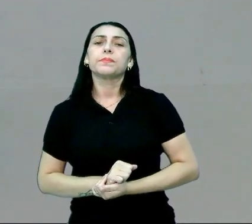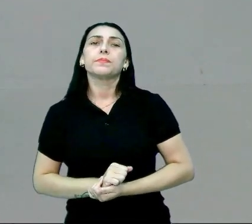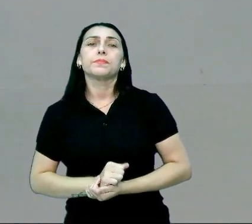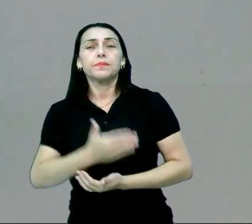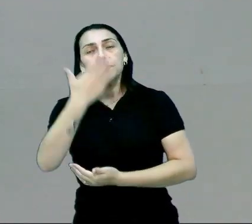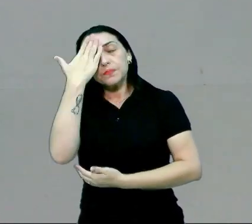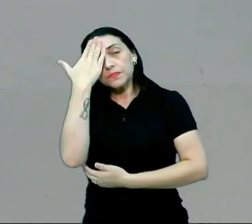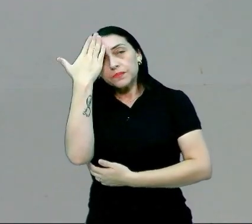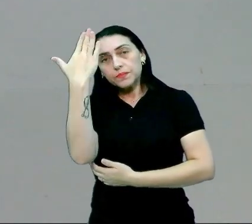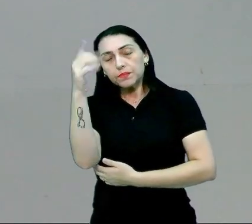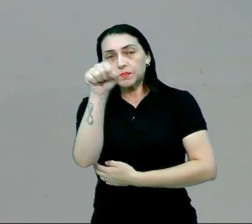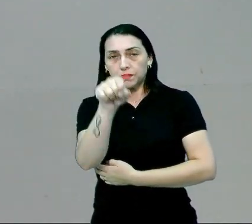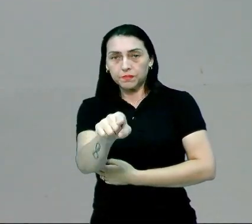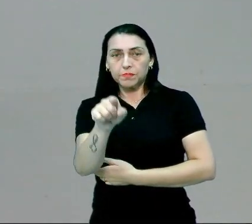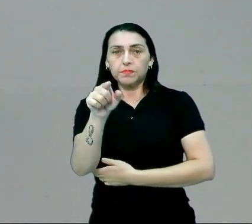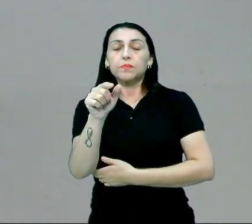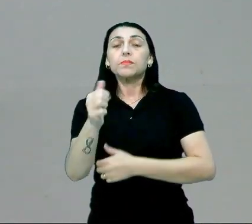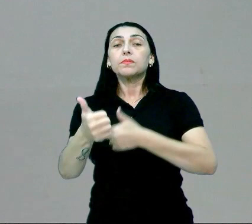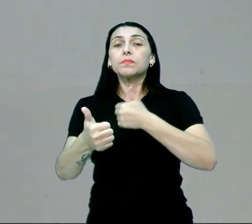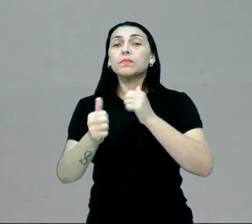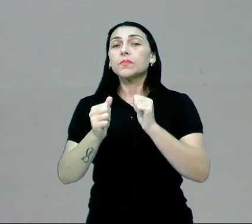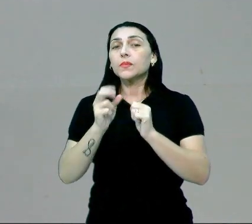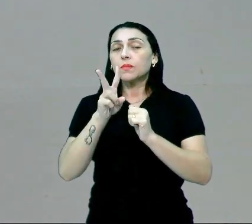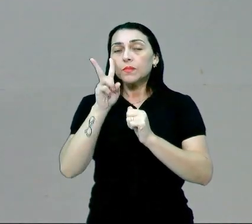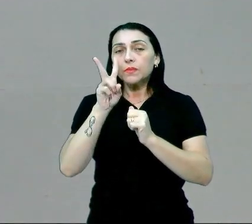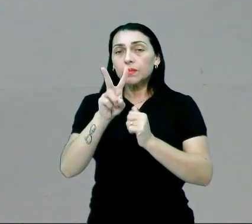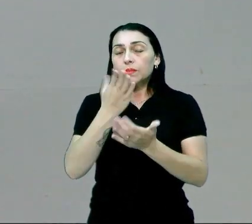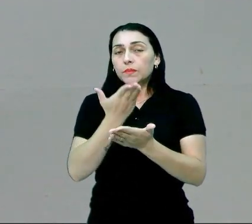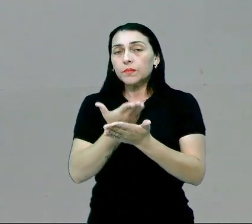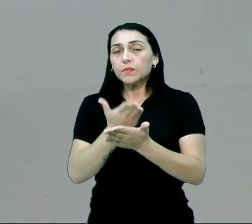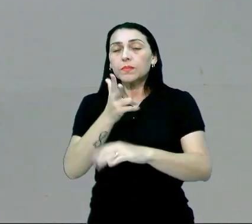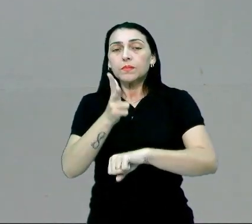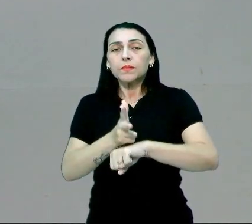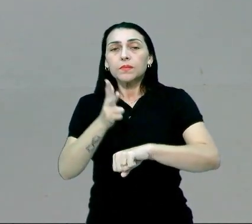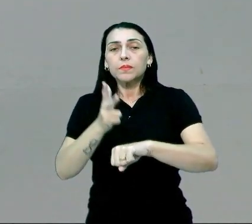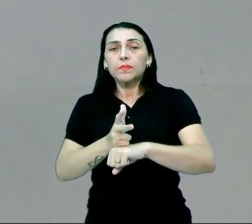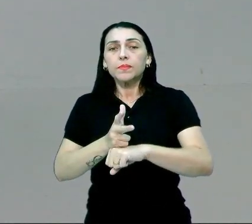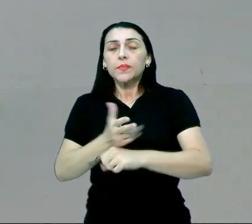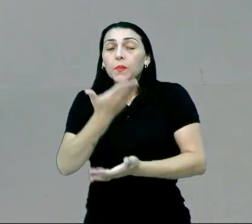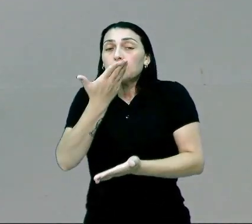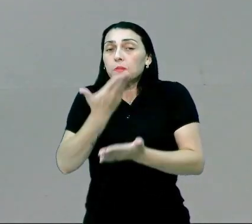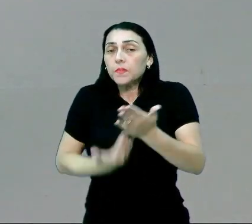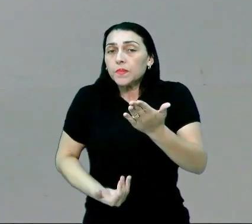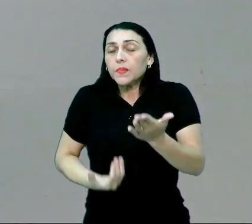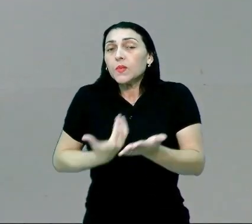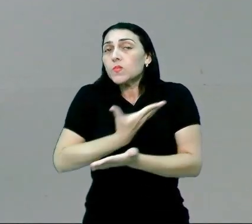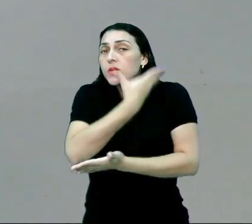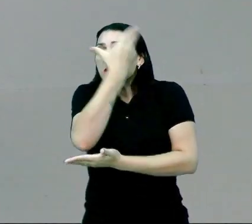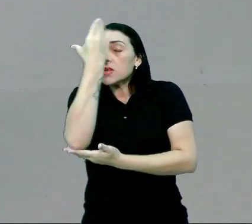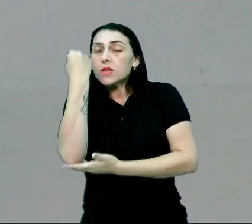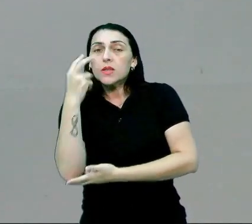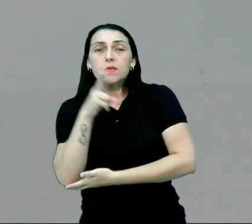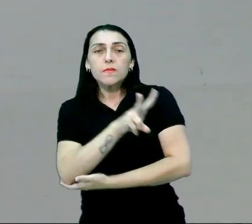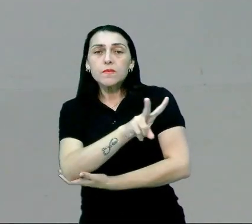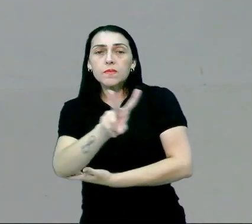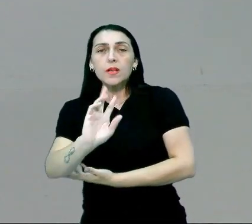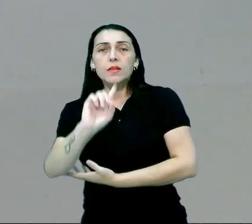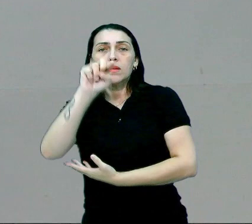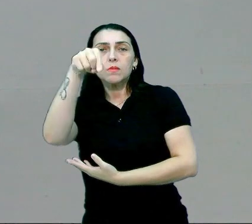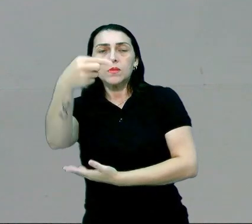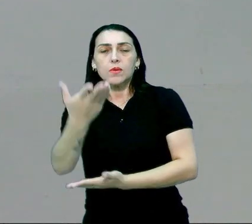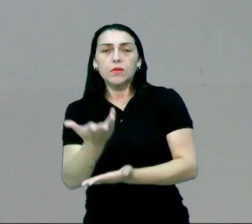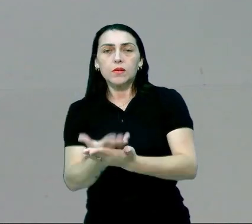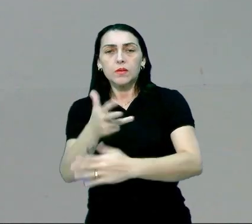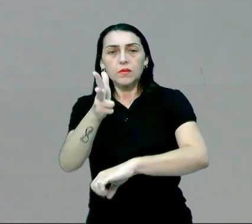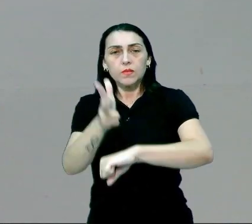Eu agradeço o fato de você ter acompanhado esta videoaula. Não perca, não deixe de acompanhar as